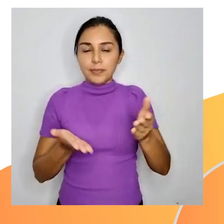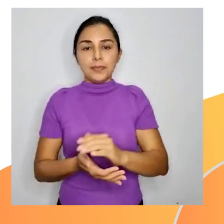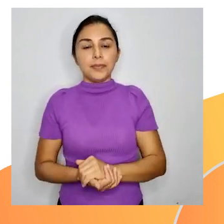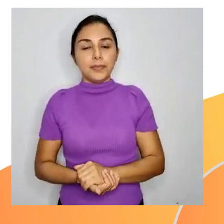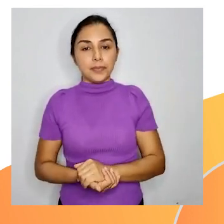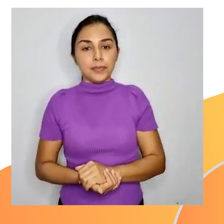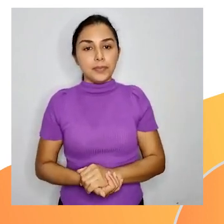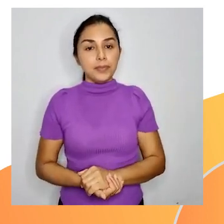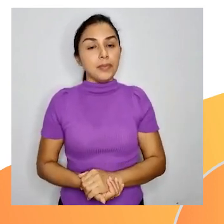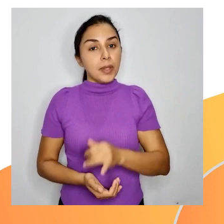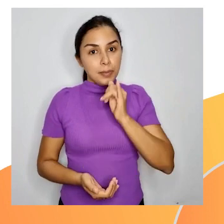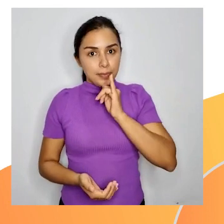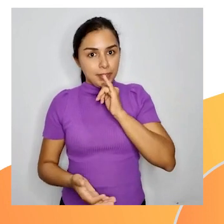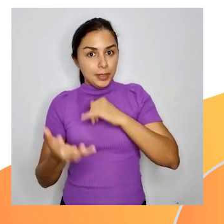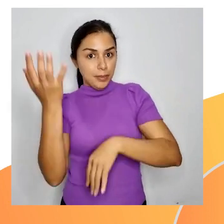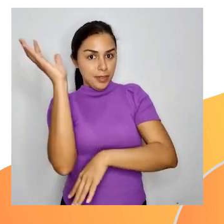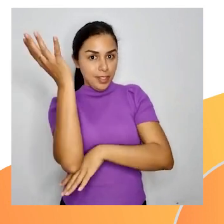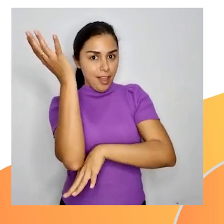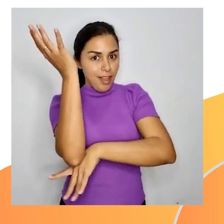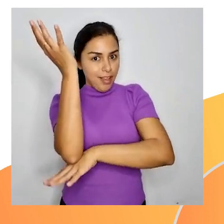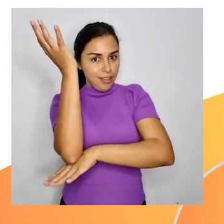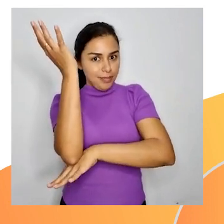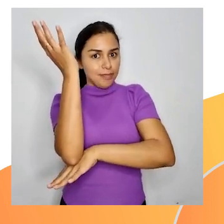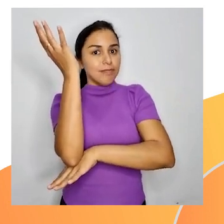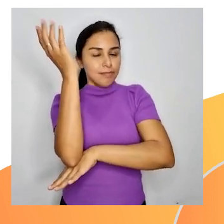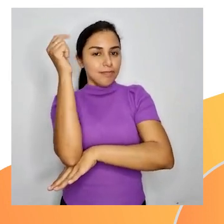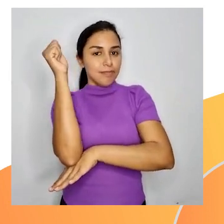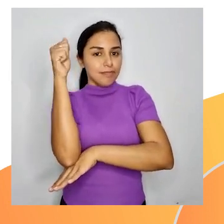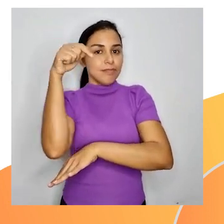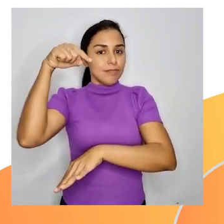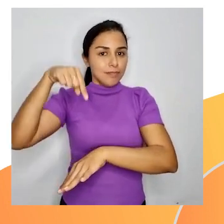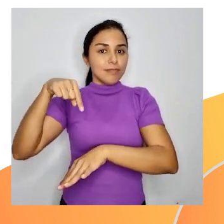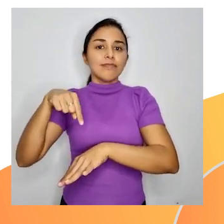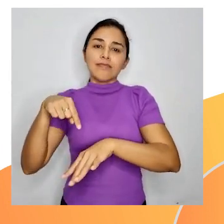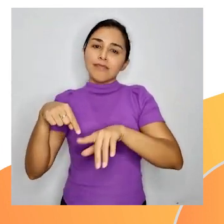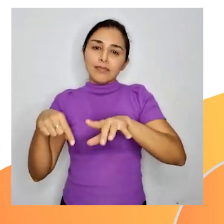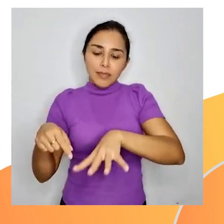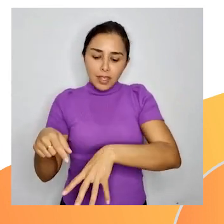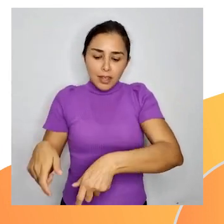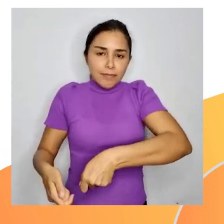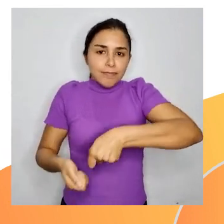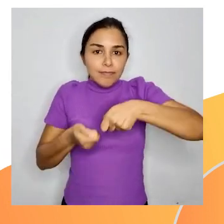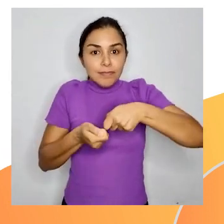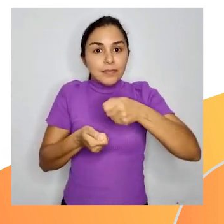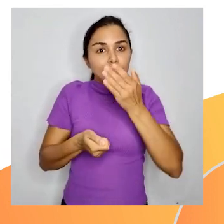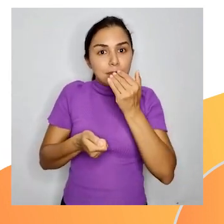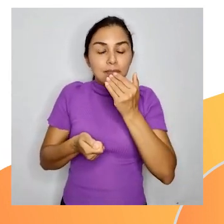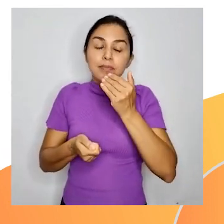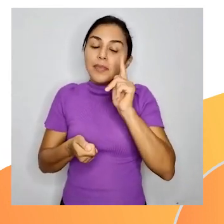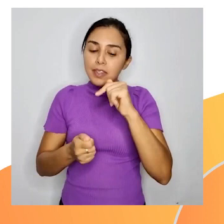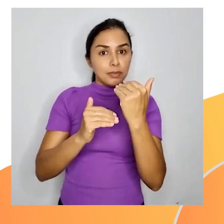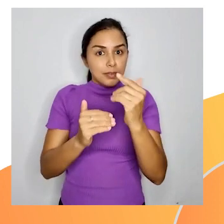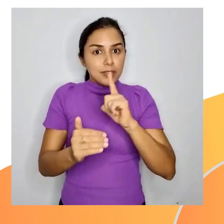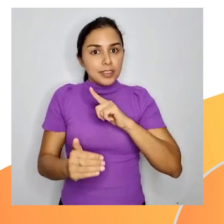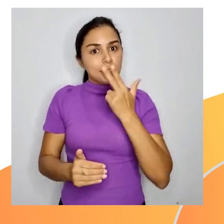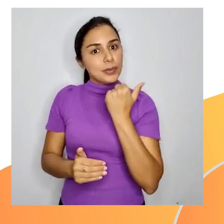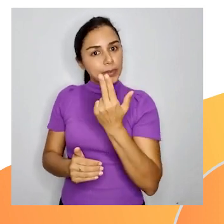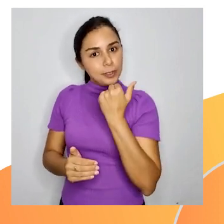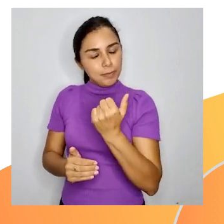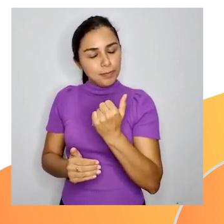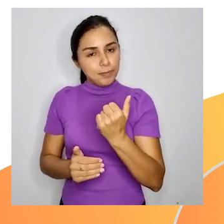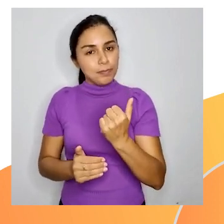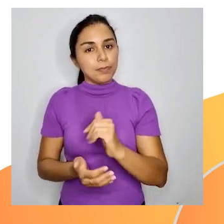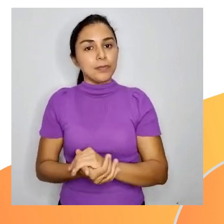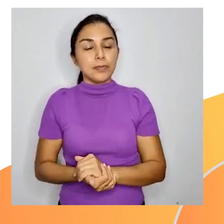assunto? Nós temos as raízes comestíveis. Essas raízes se desenvolvem muito bem abaixo do solo e têm